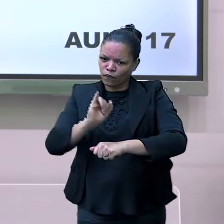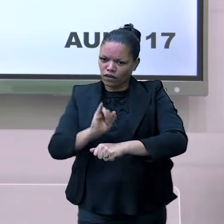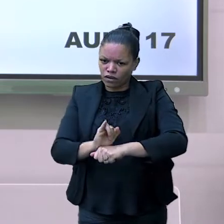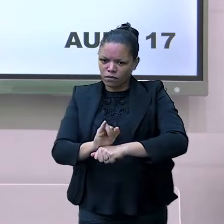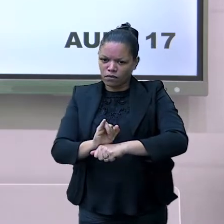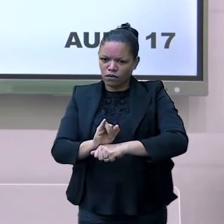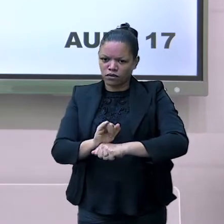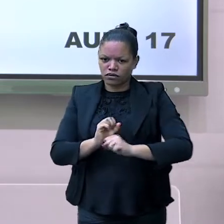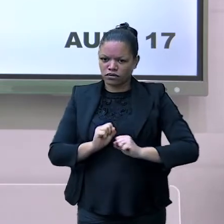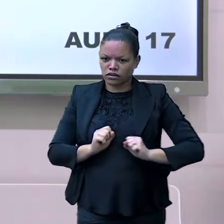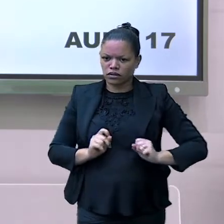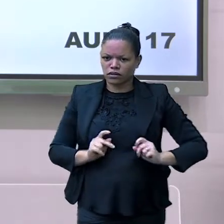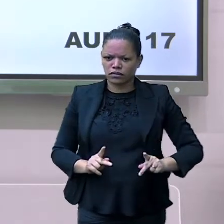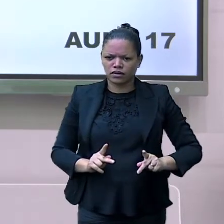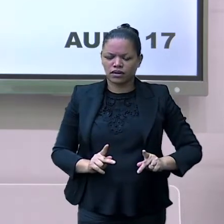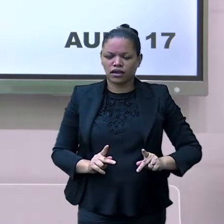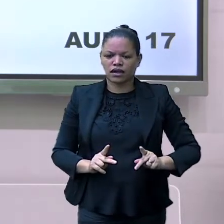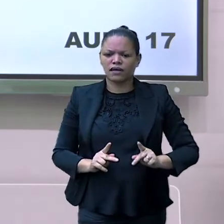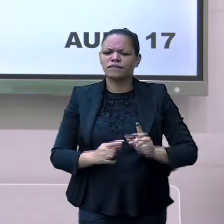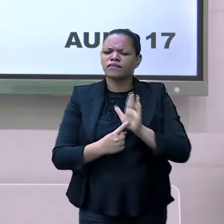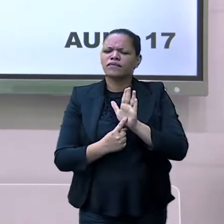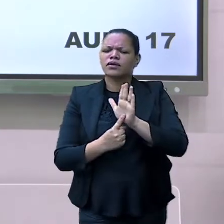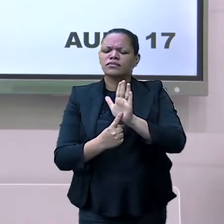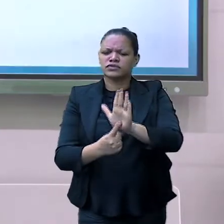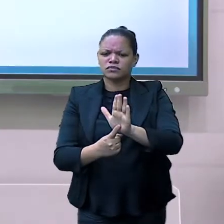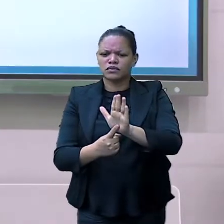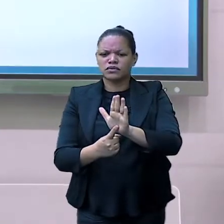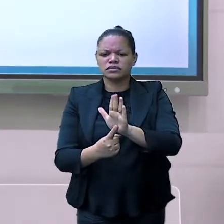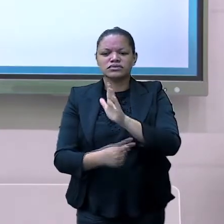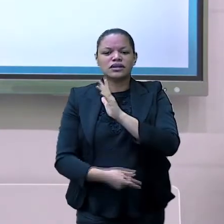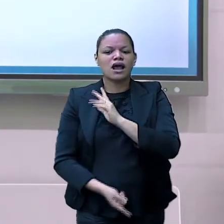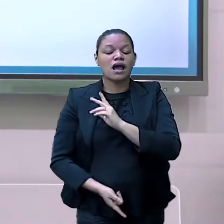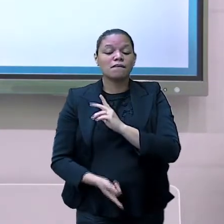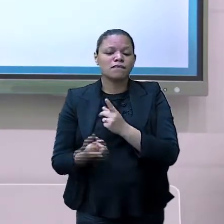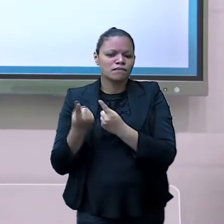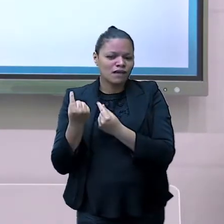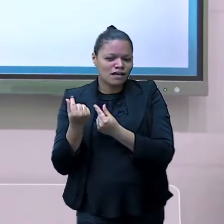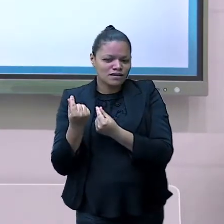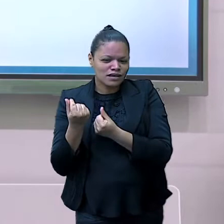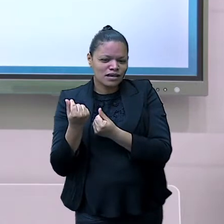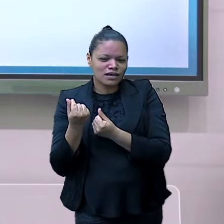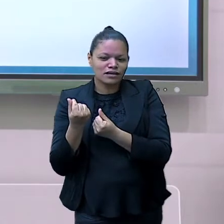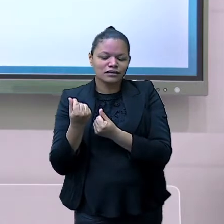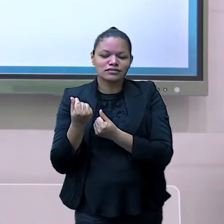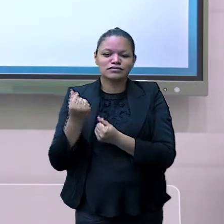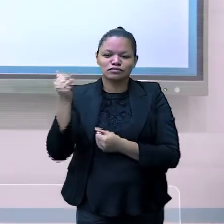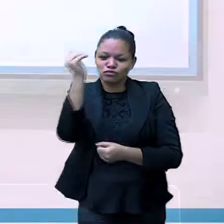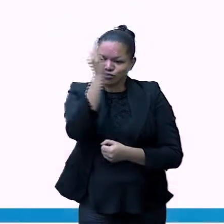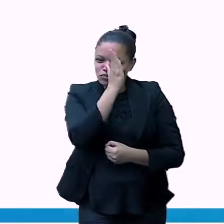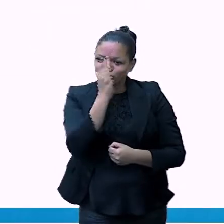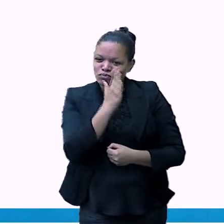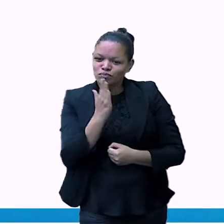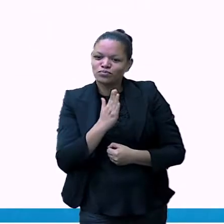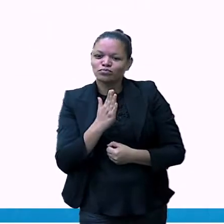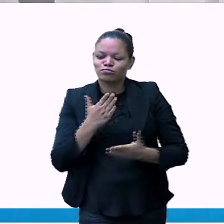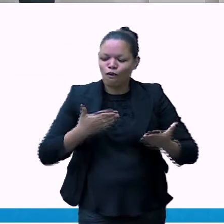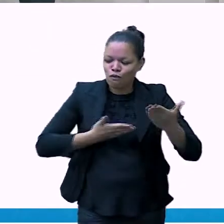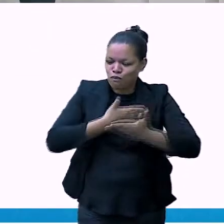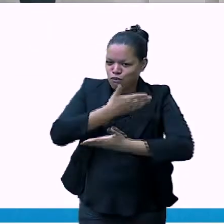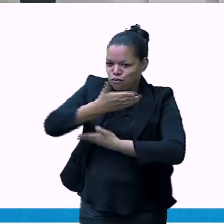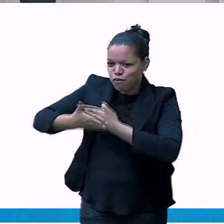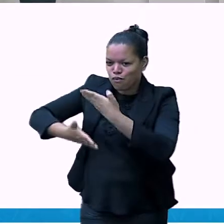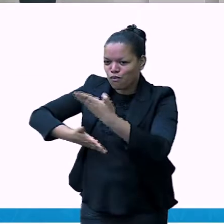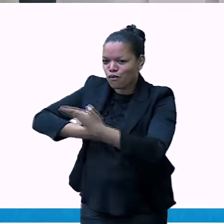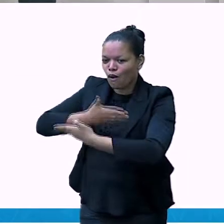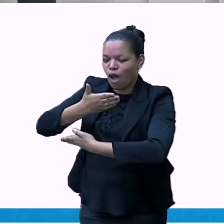riquezas do Brasil, que faz o quê? Gerar a economia do nosso país. Analisando essa seguinte informação,